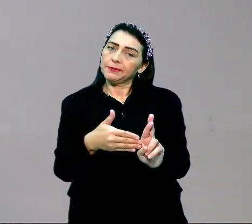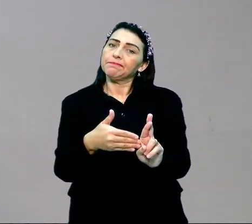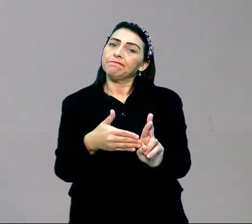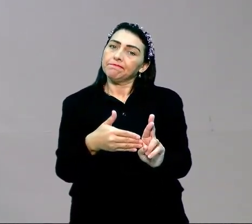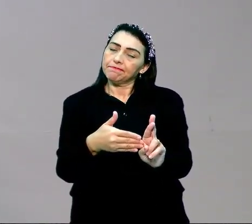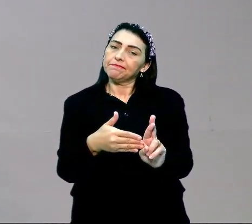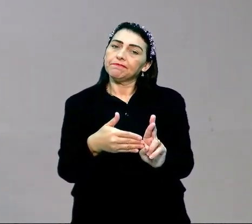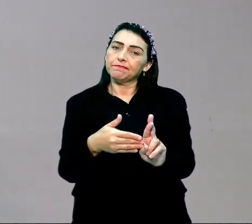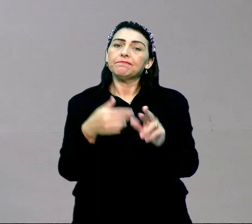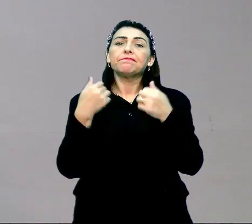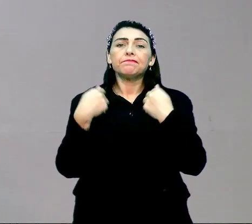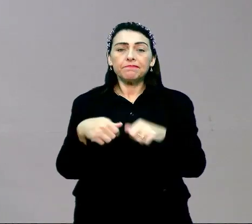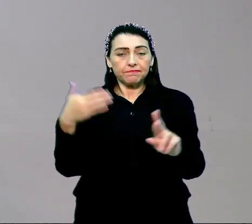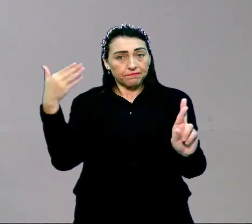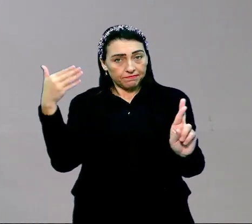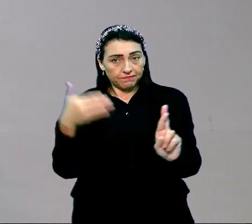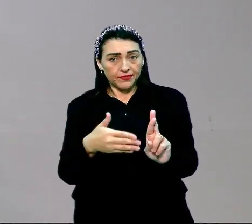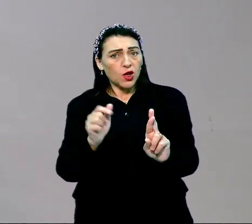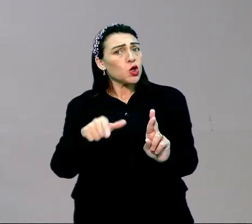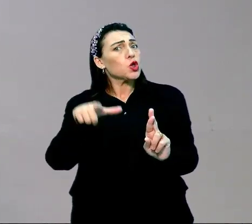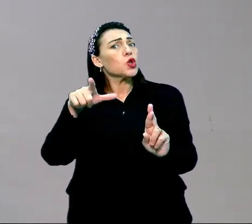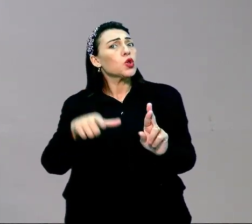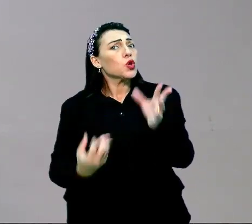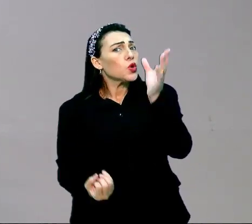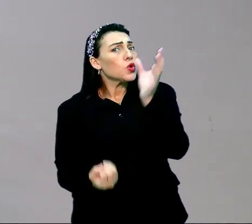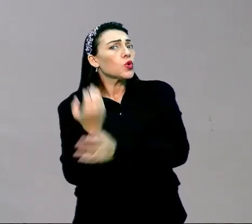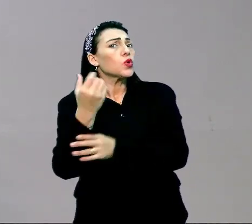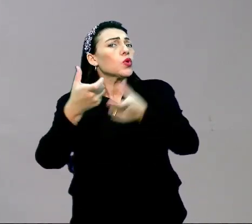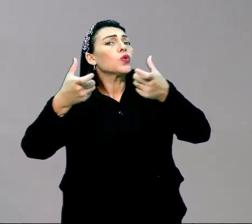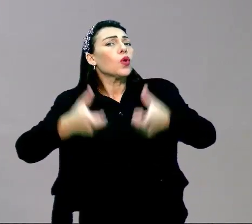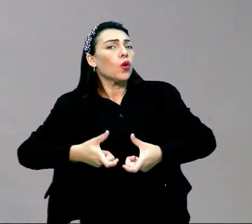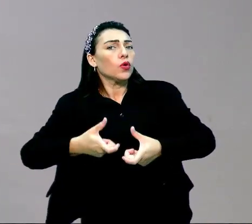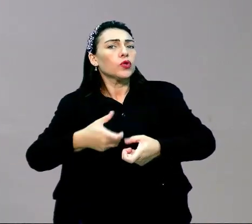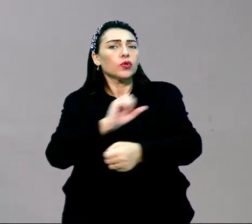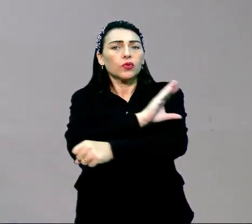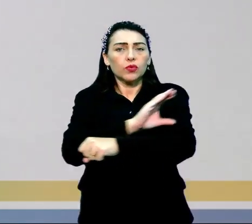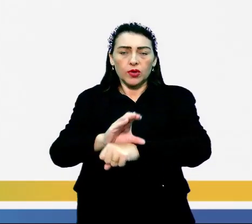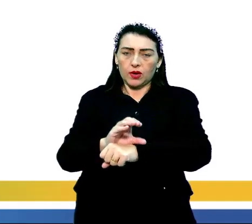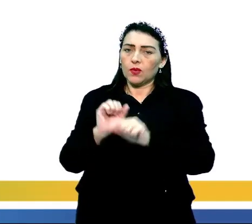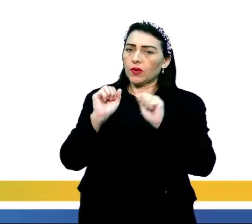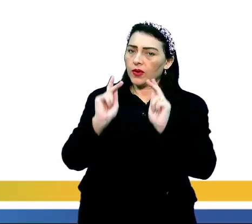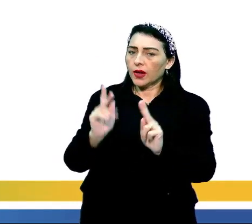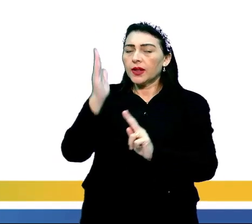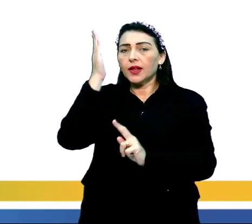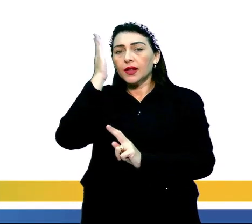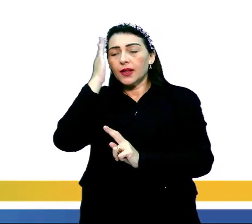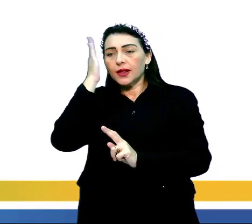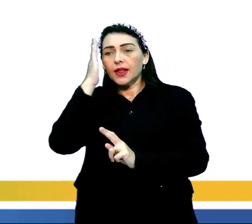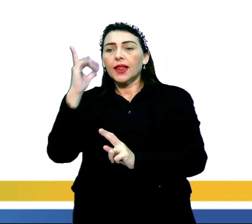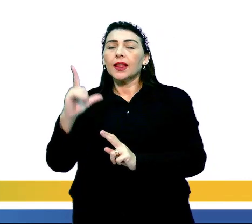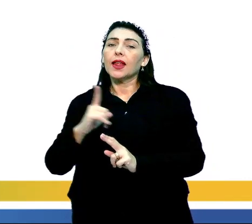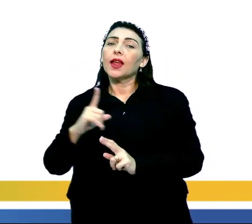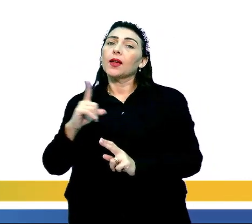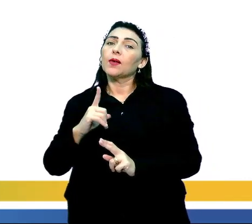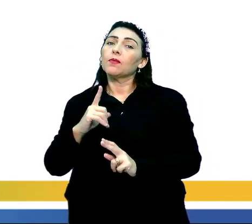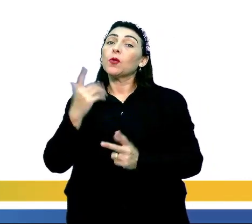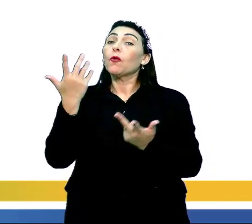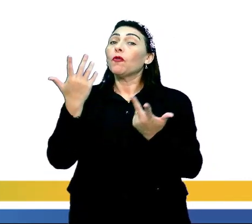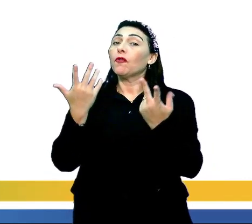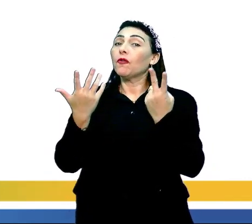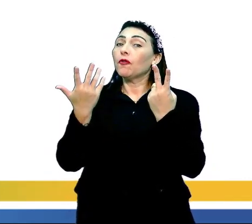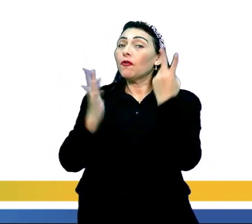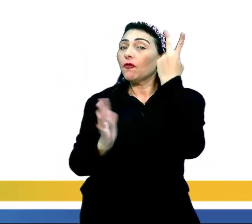referência. Você deve referenciar de onde veio essa prática cultural, beleza? Então, compreendido essa, a gente passa para a parte do